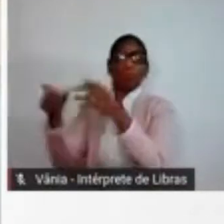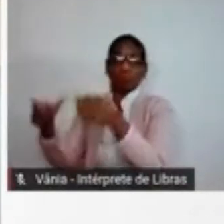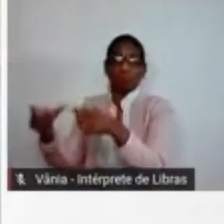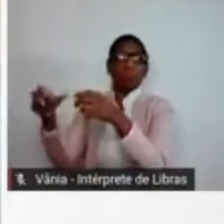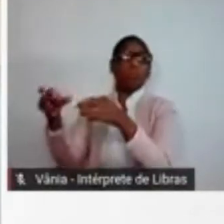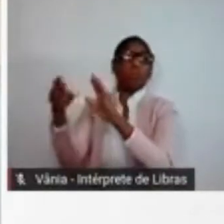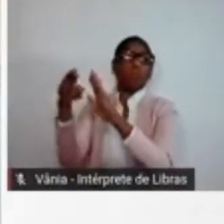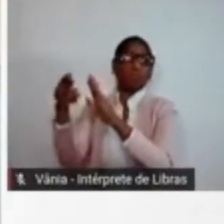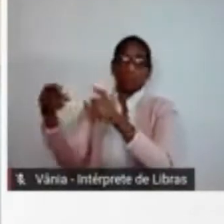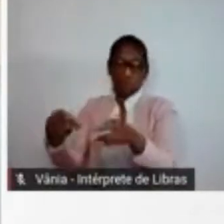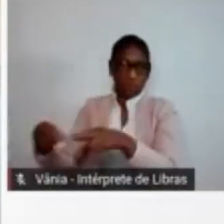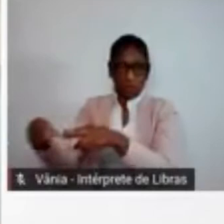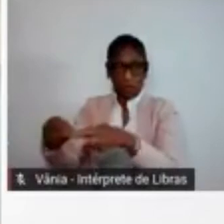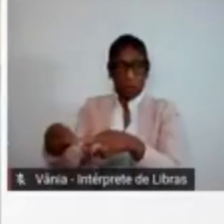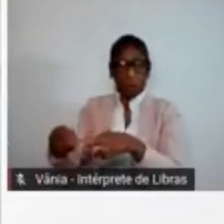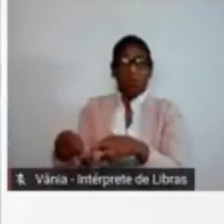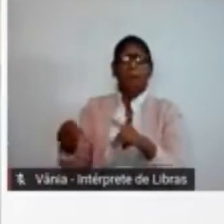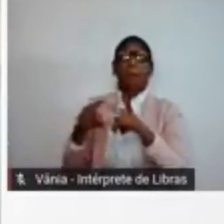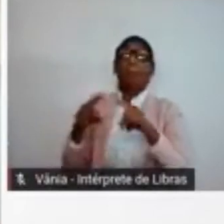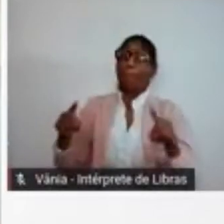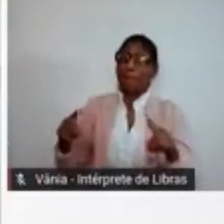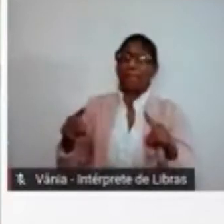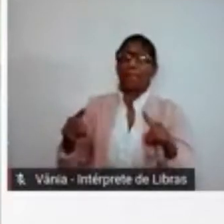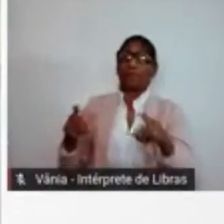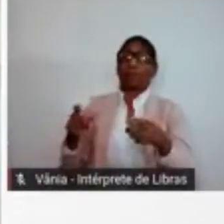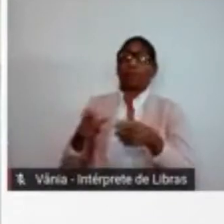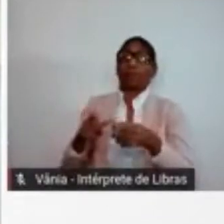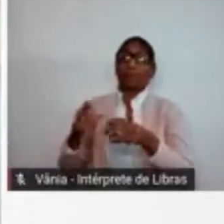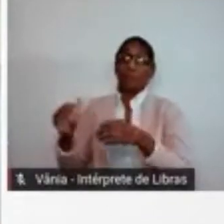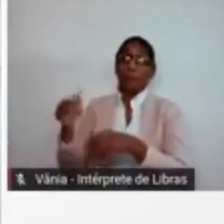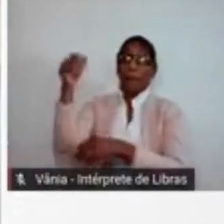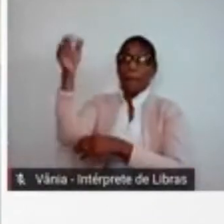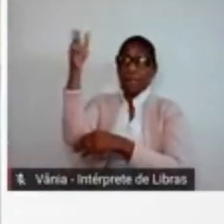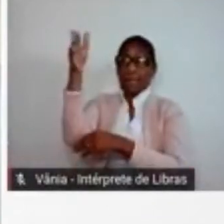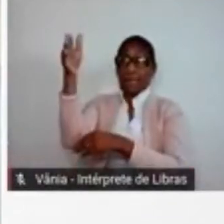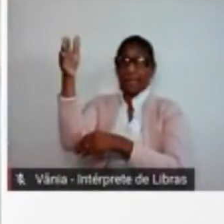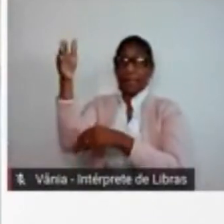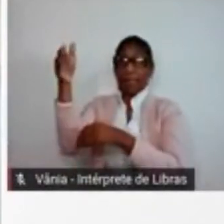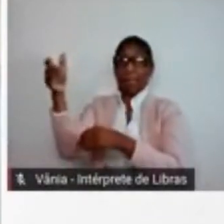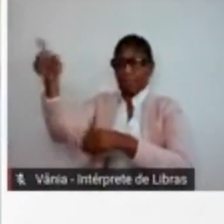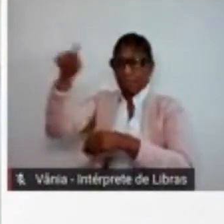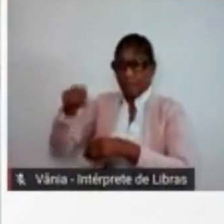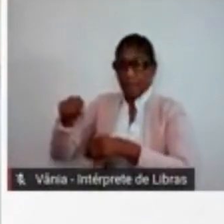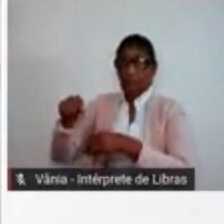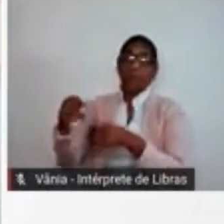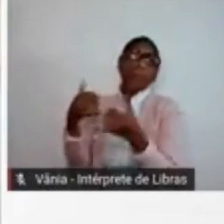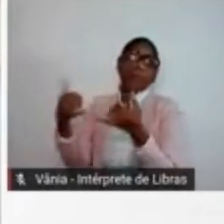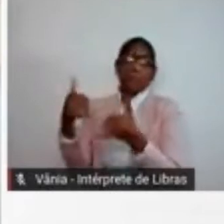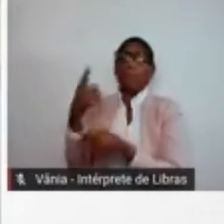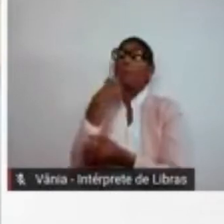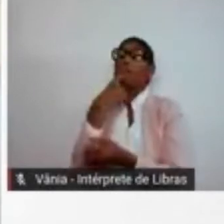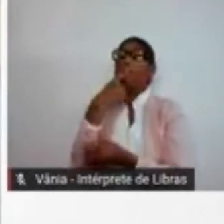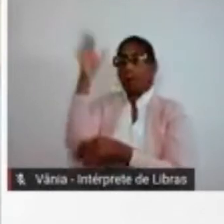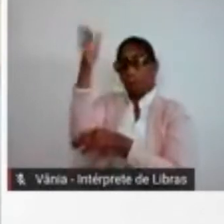menos rigorosos, menos restritivos do que o de da bandeira imediatamente inferior. Ou seja, uma região que está em bandeira vermelha, o estado